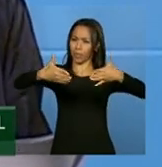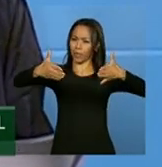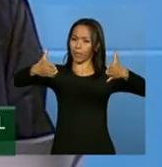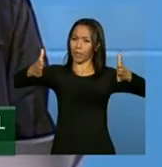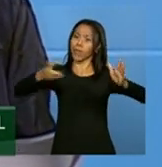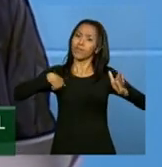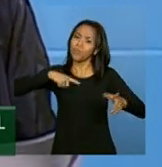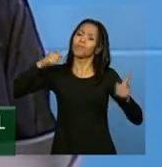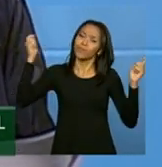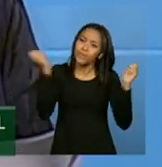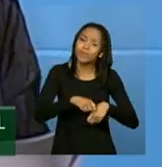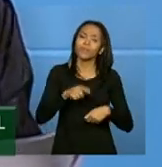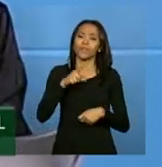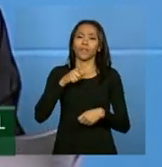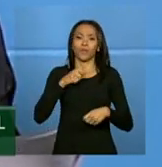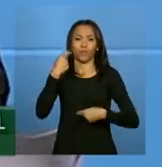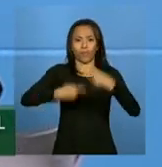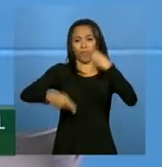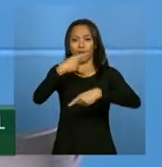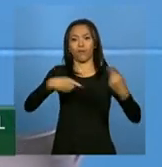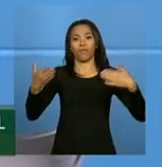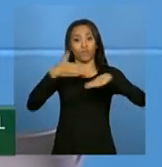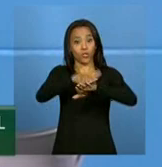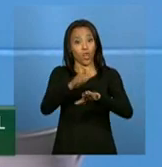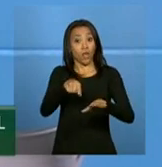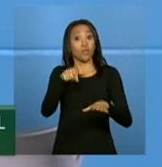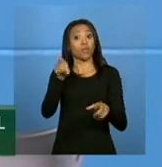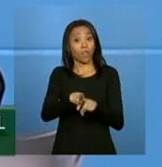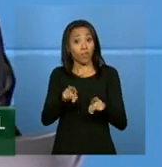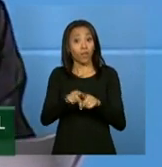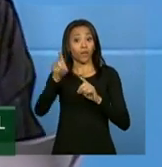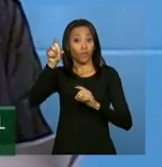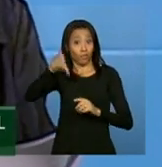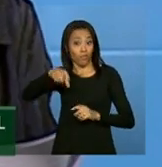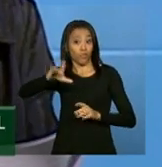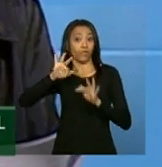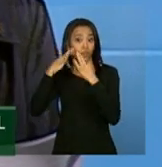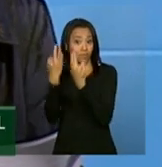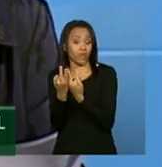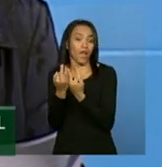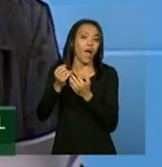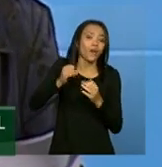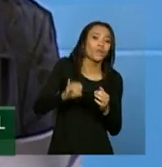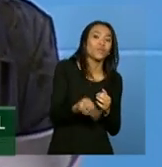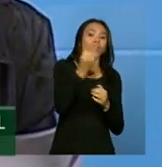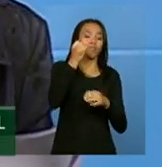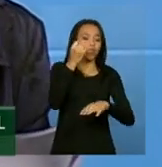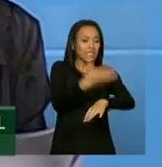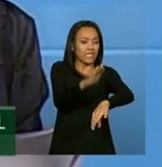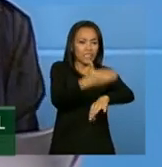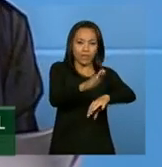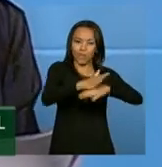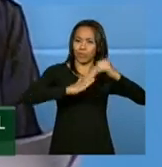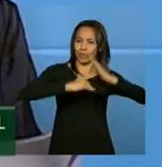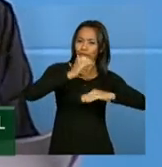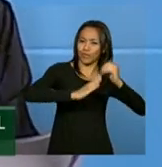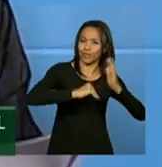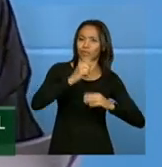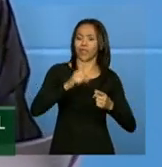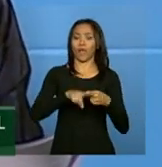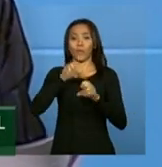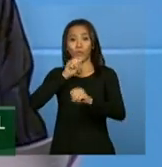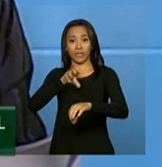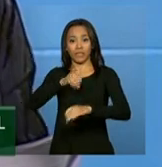ter políticas de inclusão. Através do Bolsa Família, nós estamos levando qualificação profissional, estamos levando educação em tempo integral,